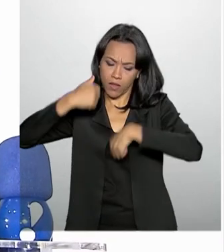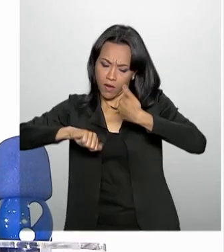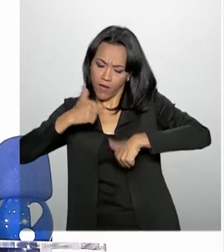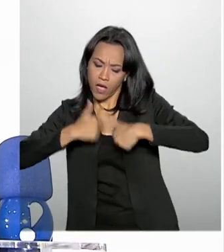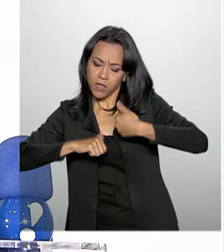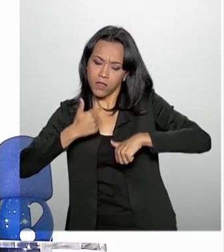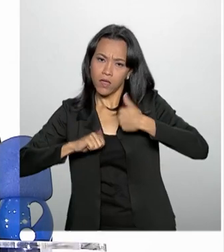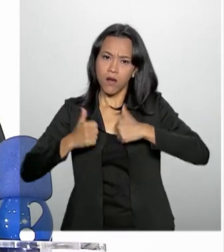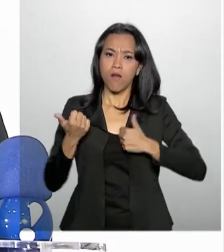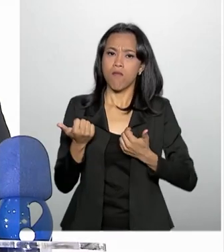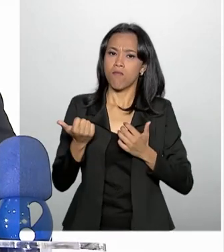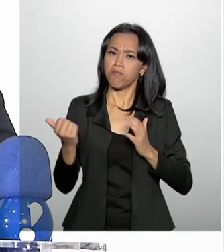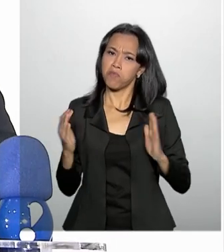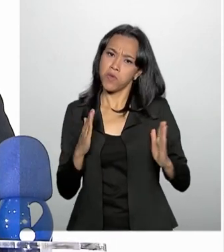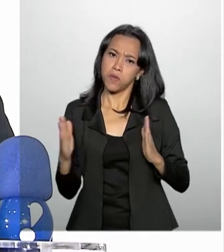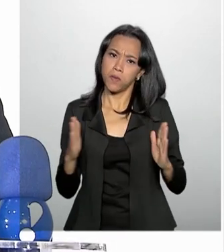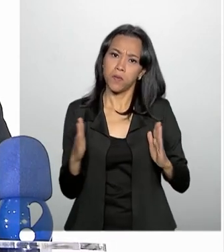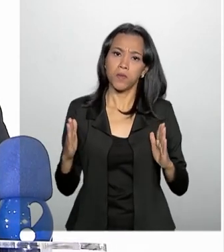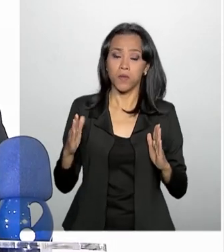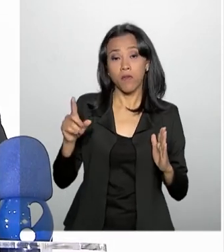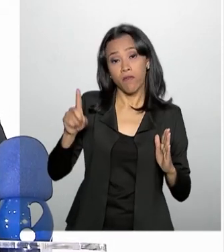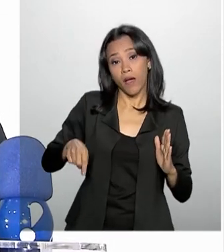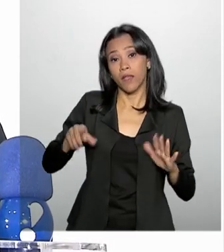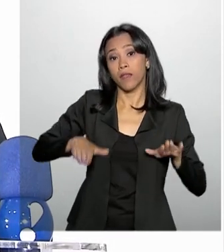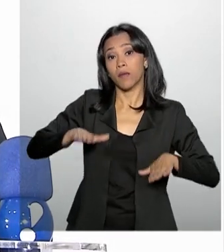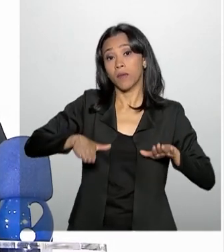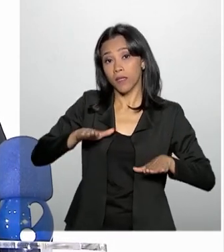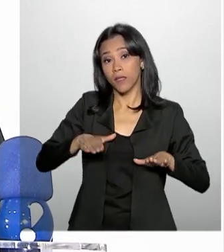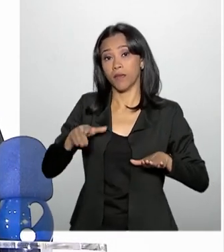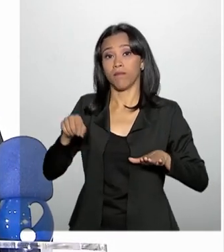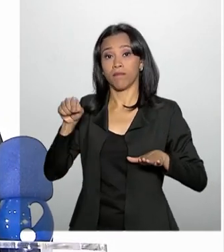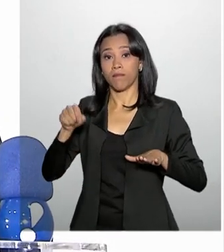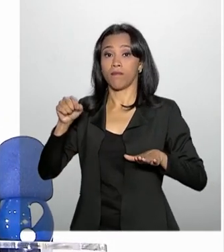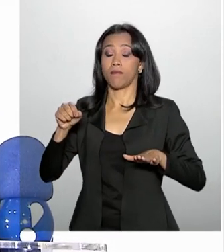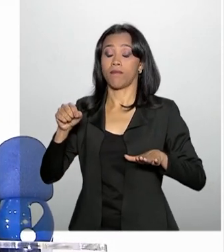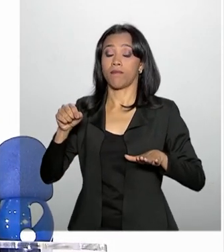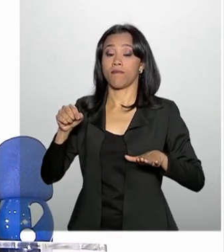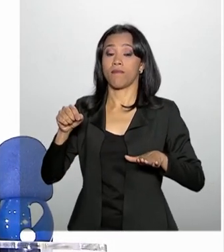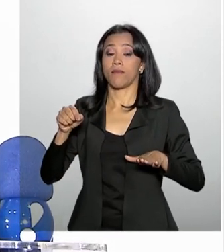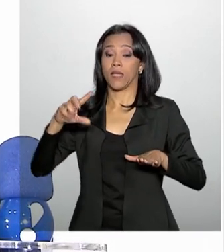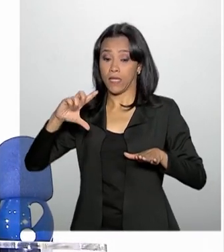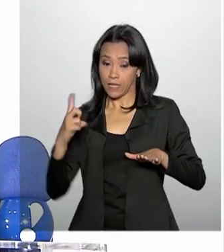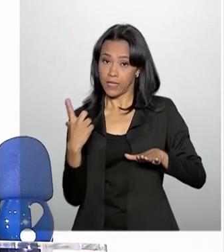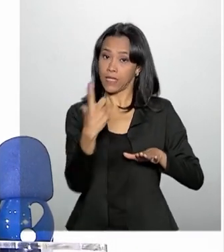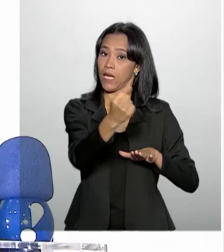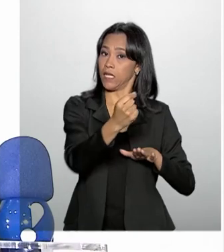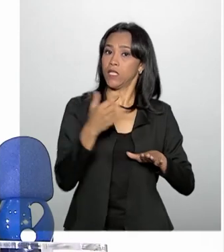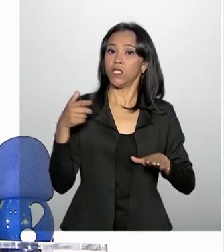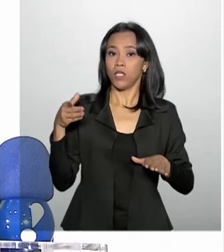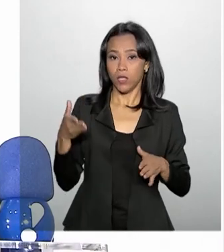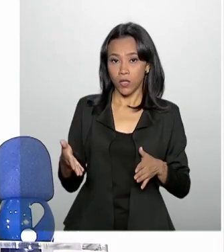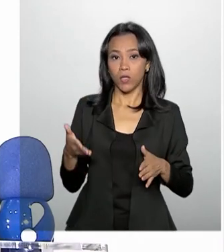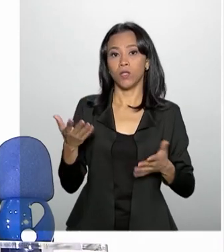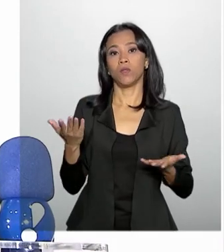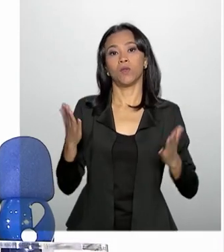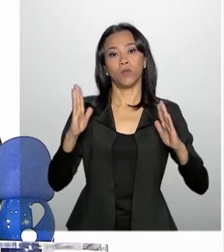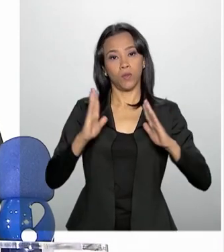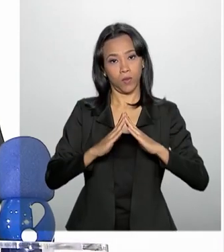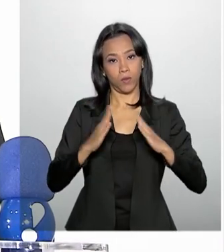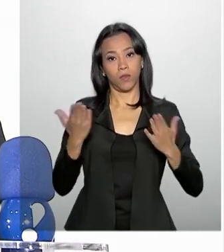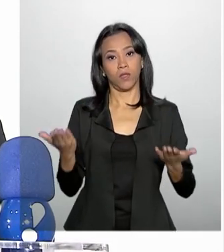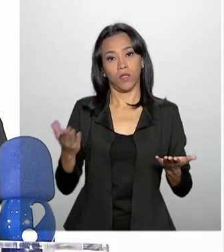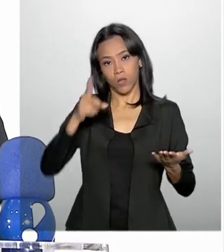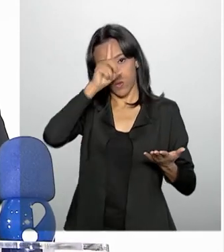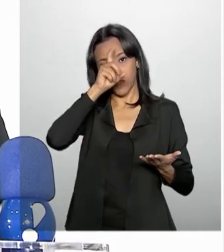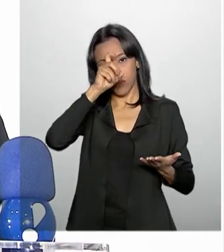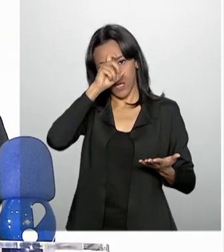depender, naturalmente, da saída do presidente e saindo, pronto, saindo pela porta da frente do